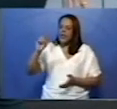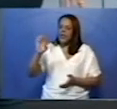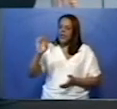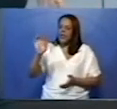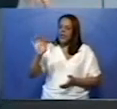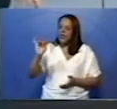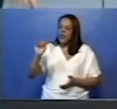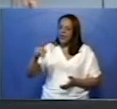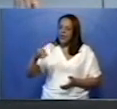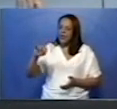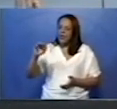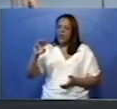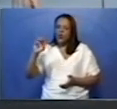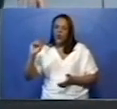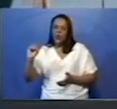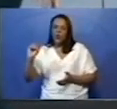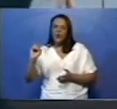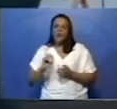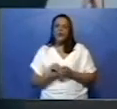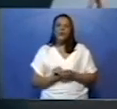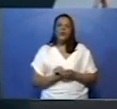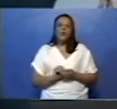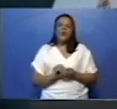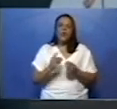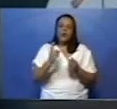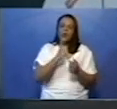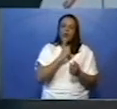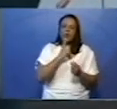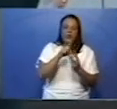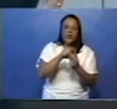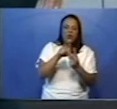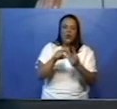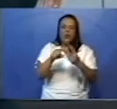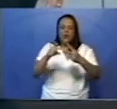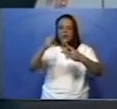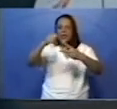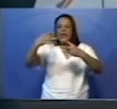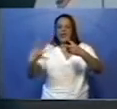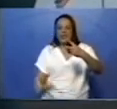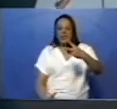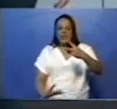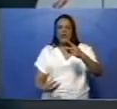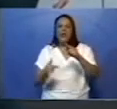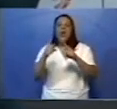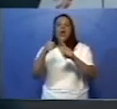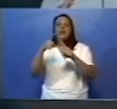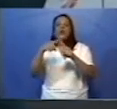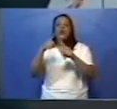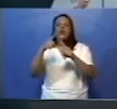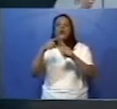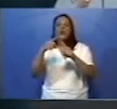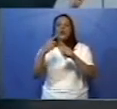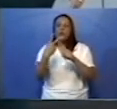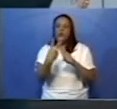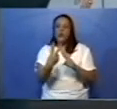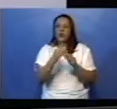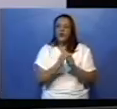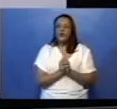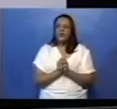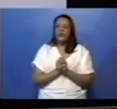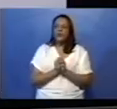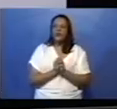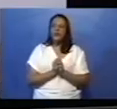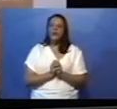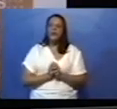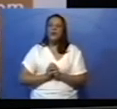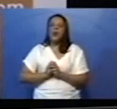artigos indefinidos, um, uma, uns e umas. Então, vamos lá, pessoal, vamos praticar. Então, no trecho da fala